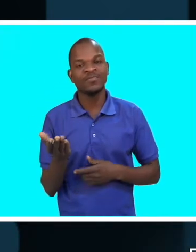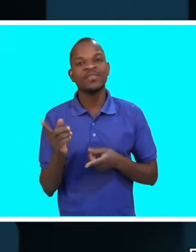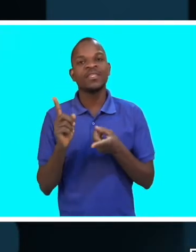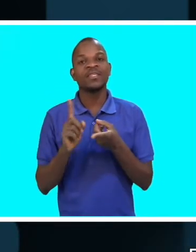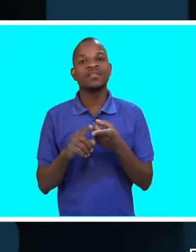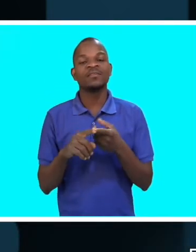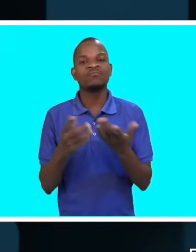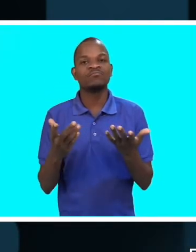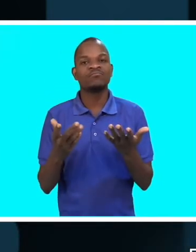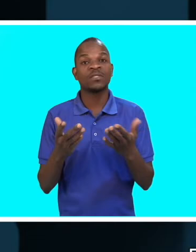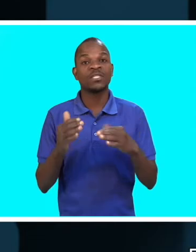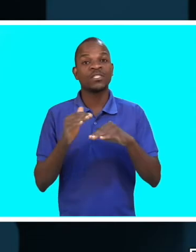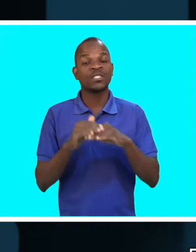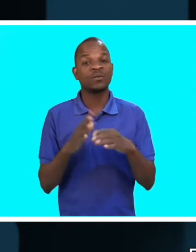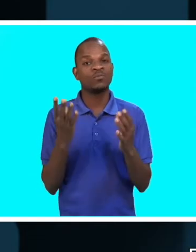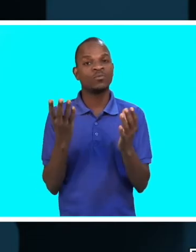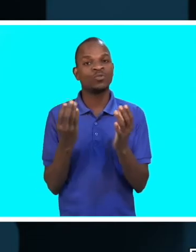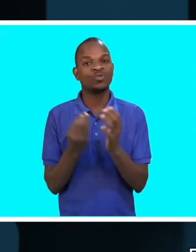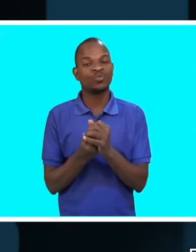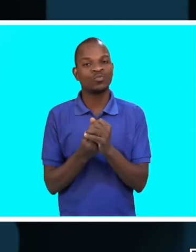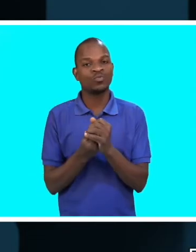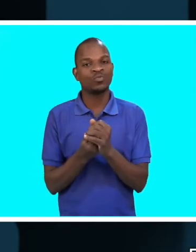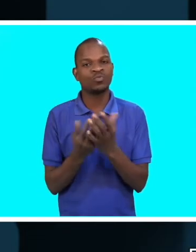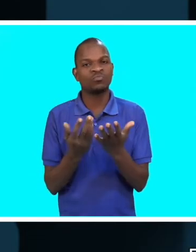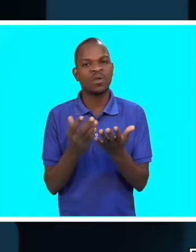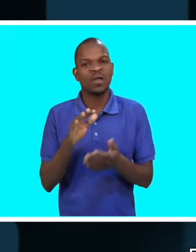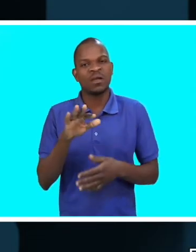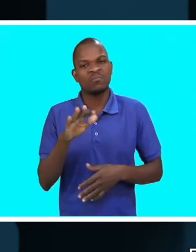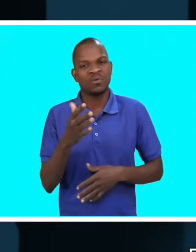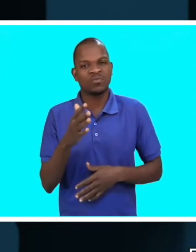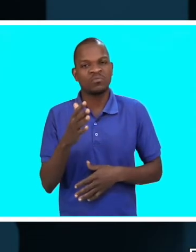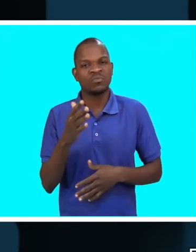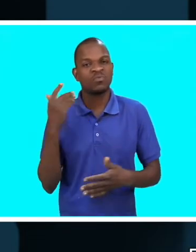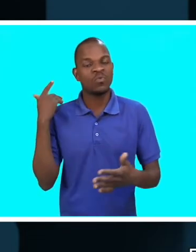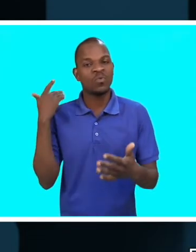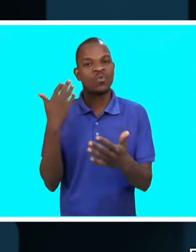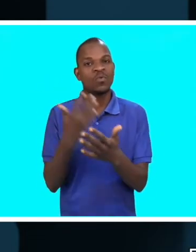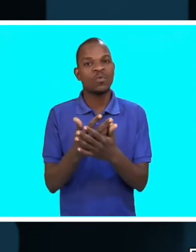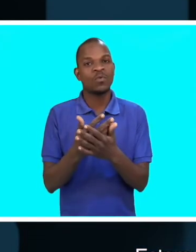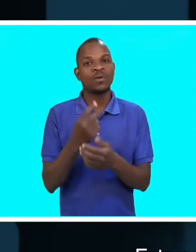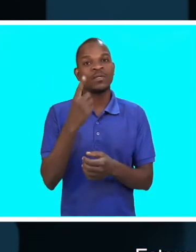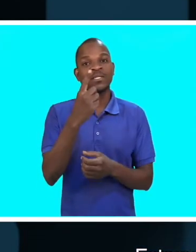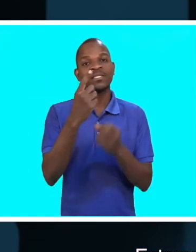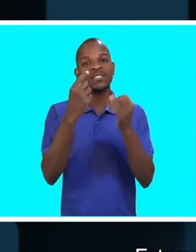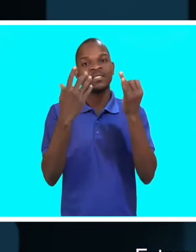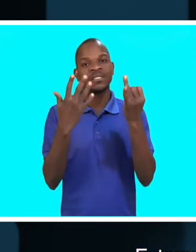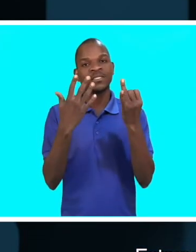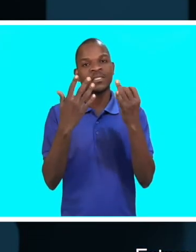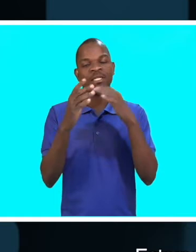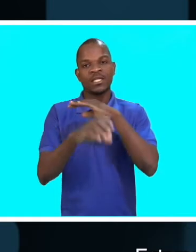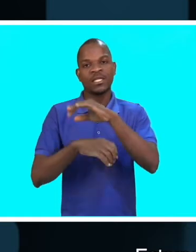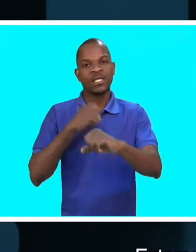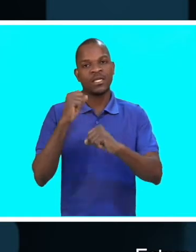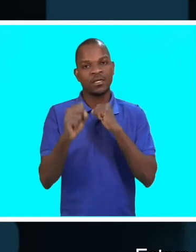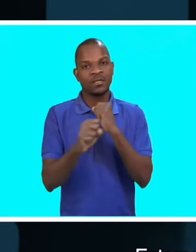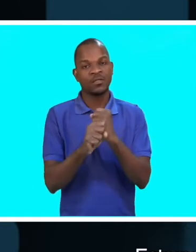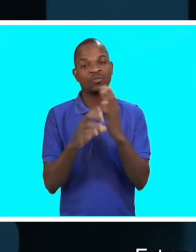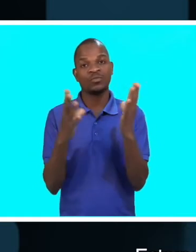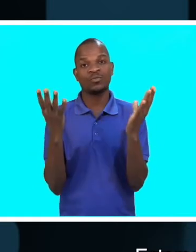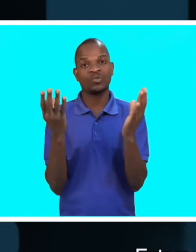Estamos casados já há 17 anos. Estamos juntos